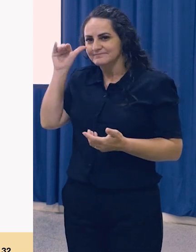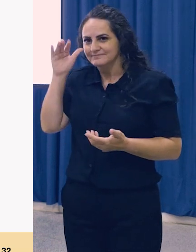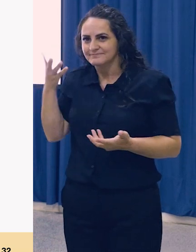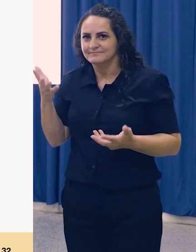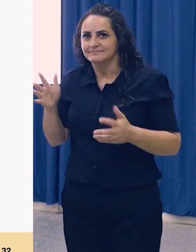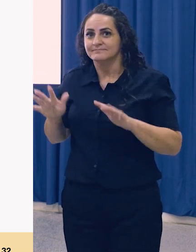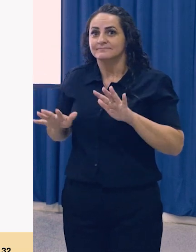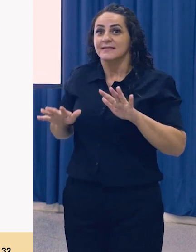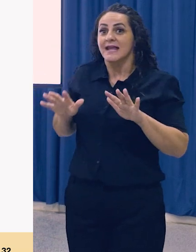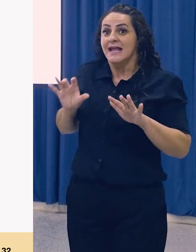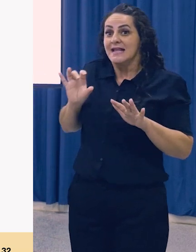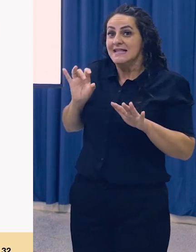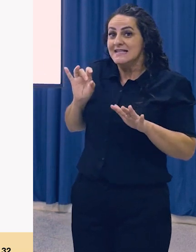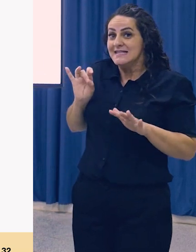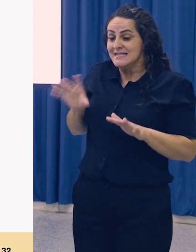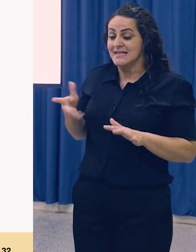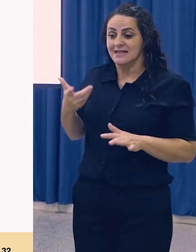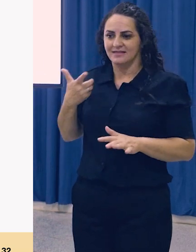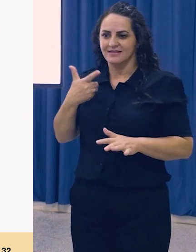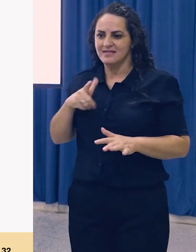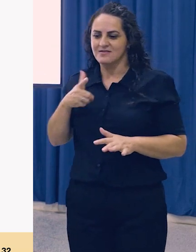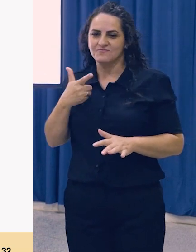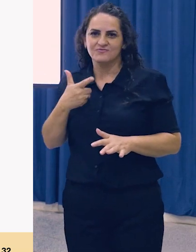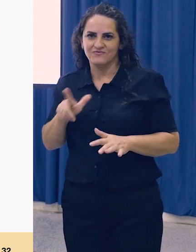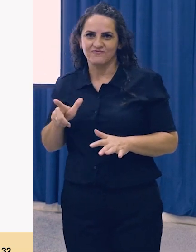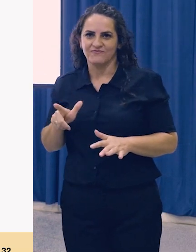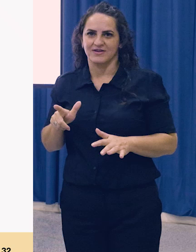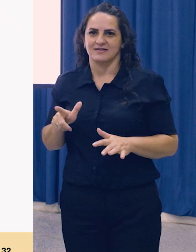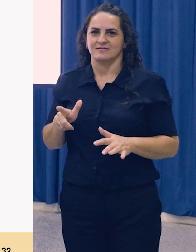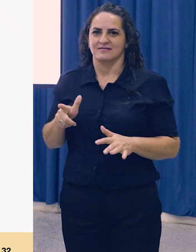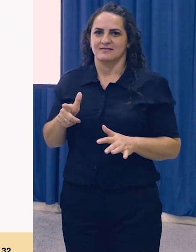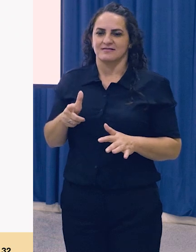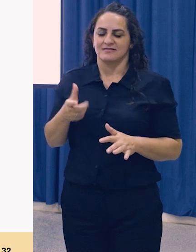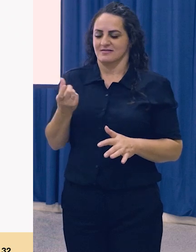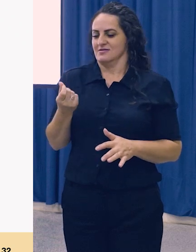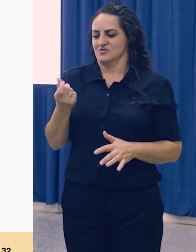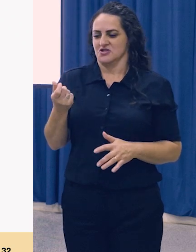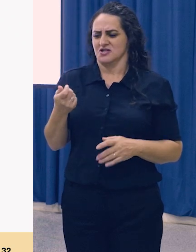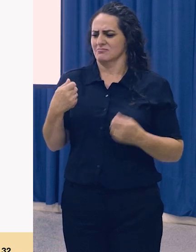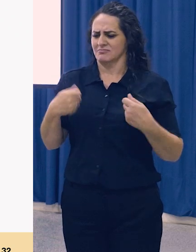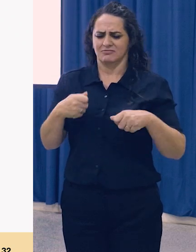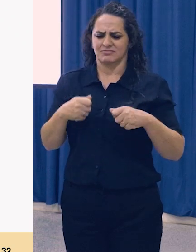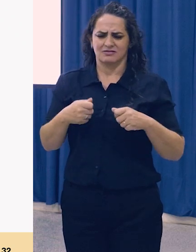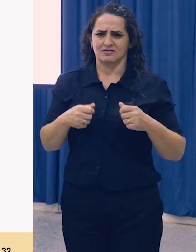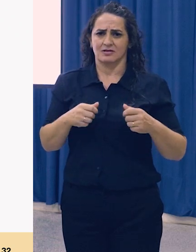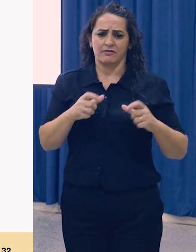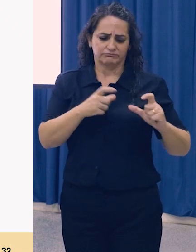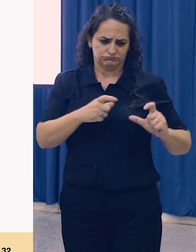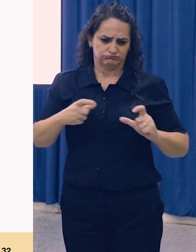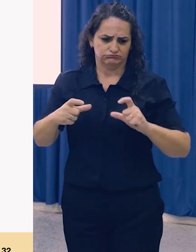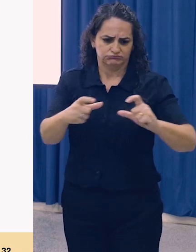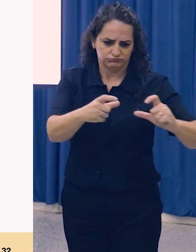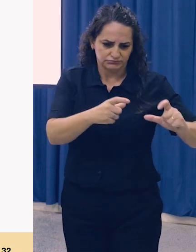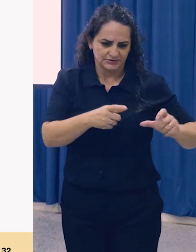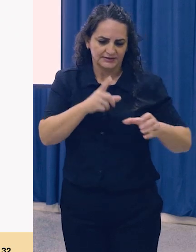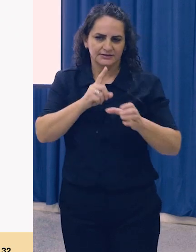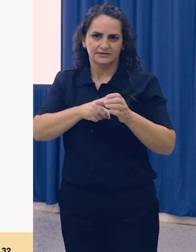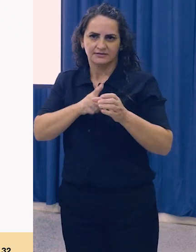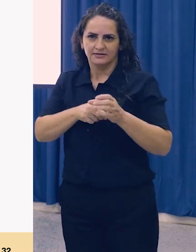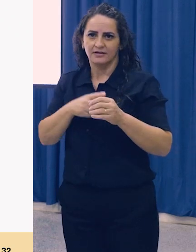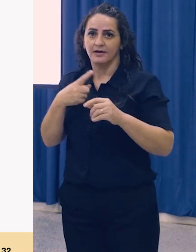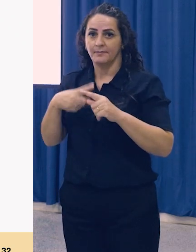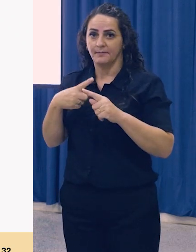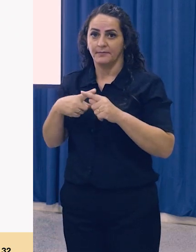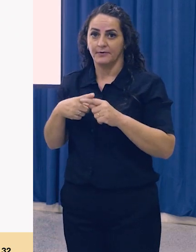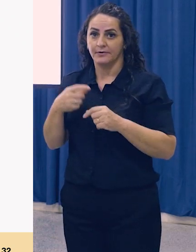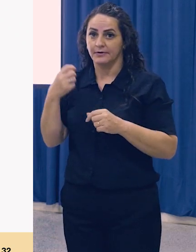Algo que talvez, se eles não tivessem dinheiro, eles não precisariam fazer por vários bueiros da cidade, porque fazendo em um e tirando foto, e essa